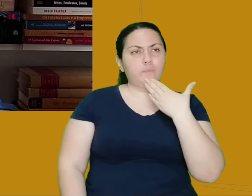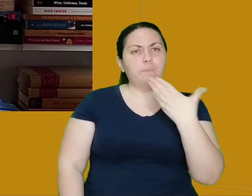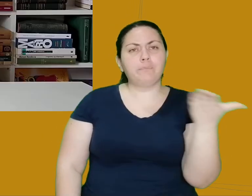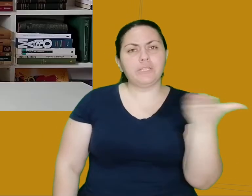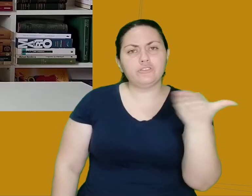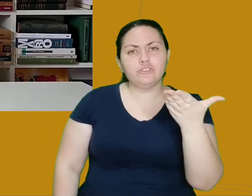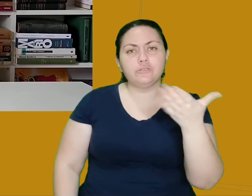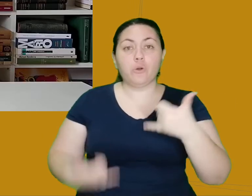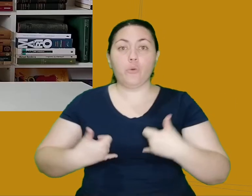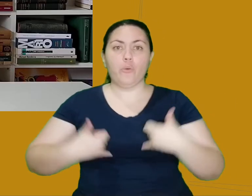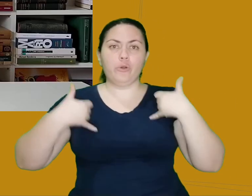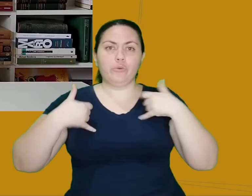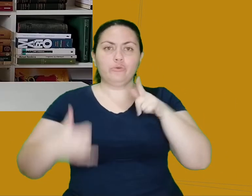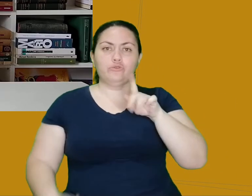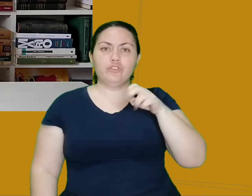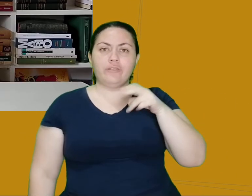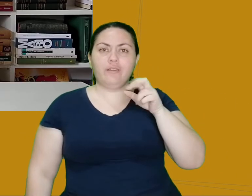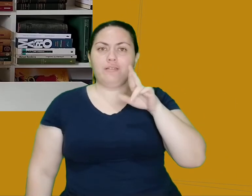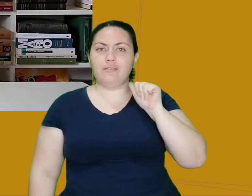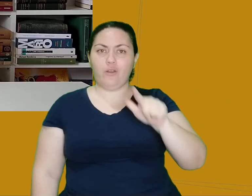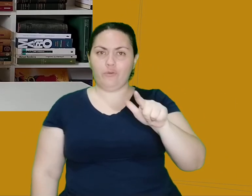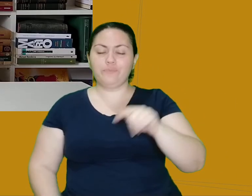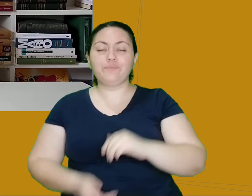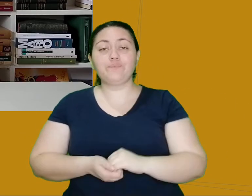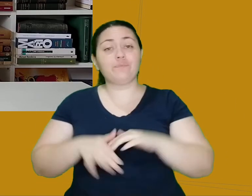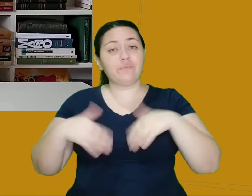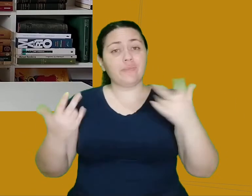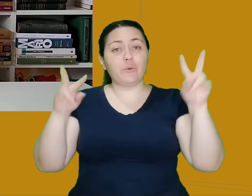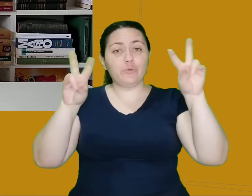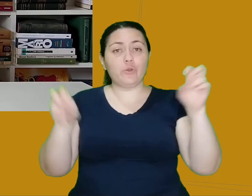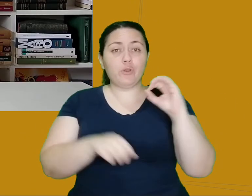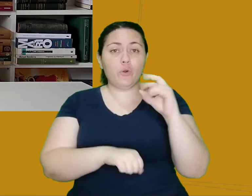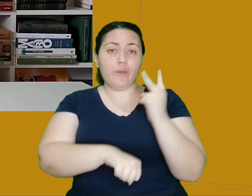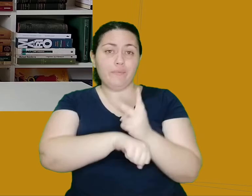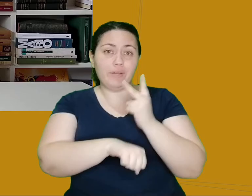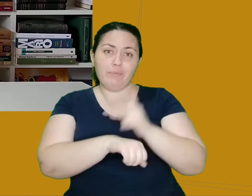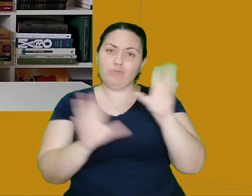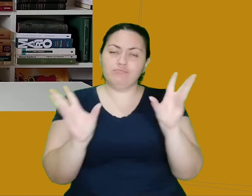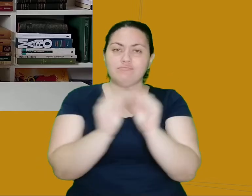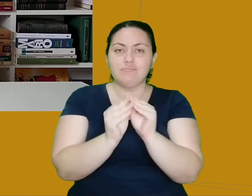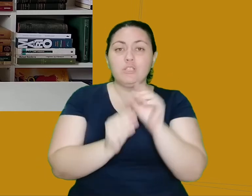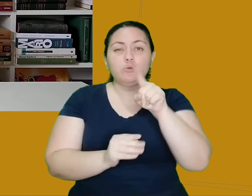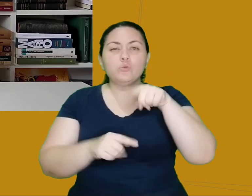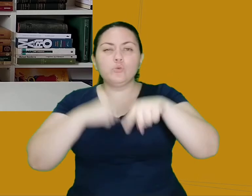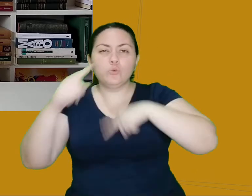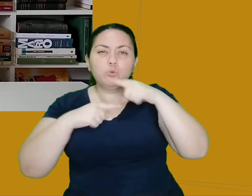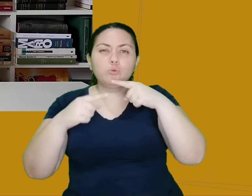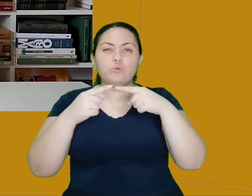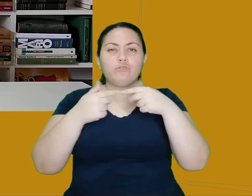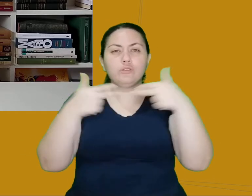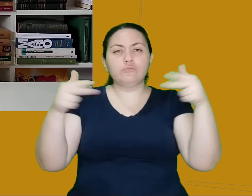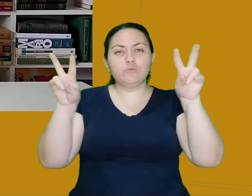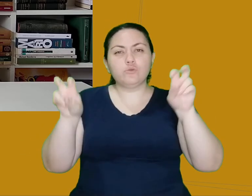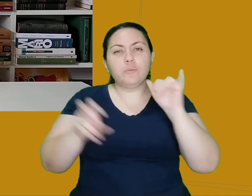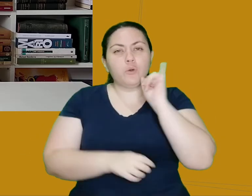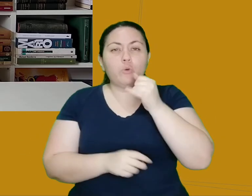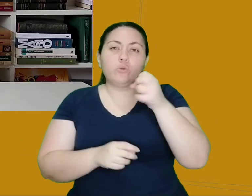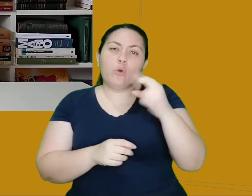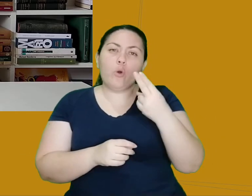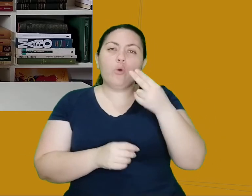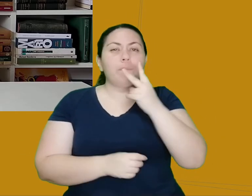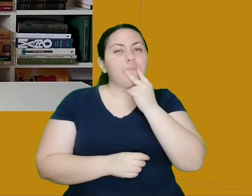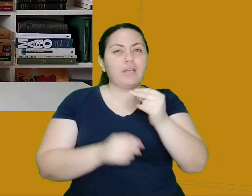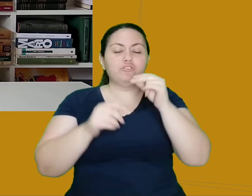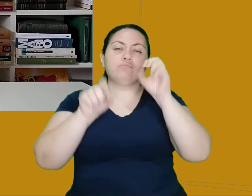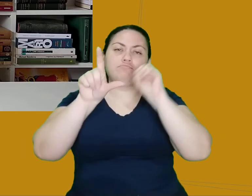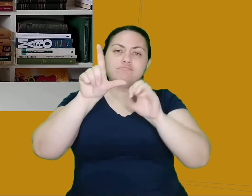general. Bom, pessoal, sobre o empréstimo é isso. Deixe suas dúvidas sobre esse conto ou sobre a obra de Machado de Assis aqui nos comentários. Depois dos vídeos sobre